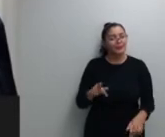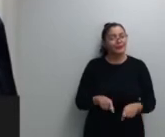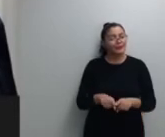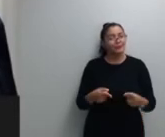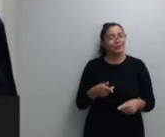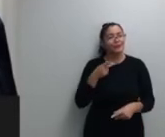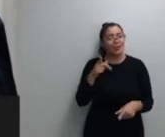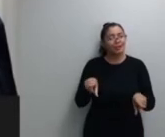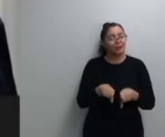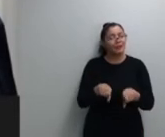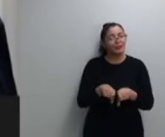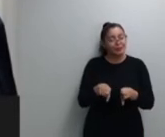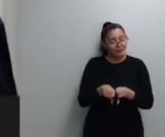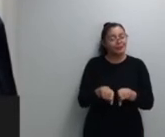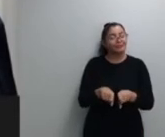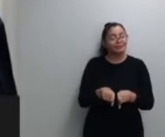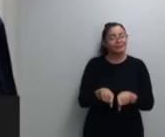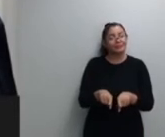quiser já se posicionar...